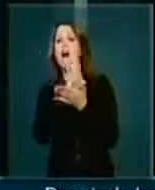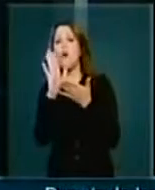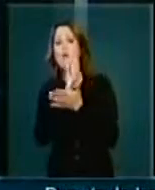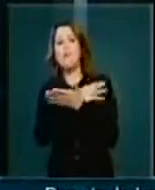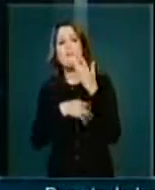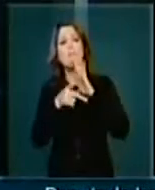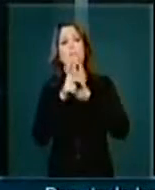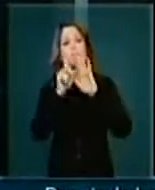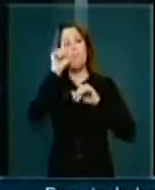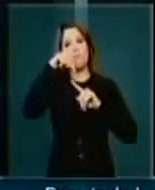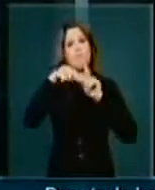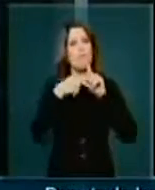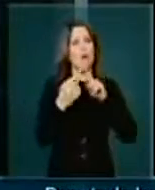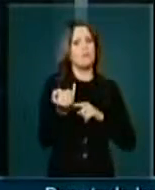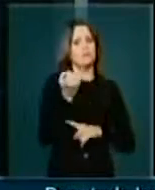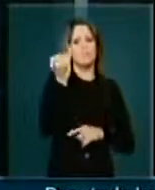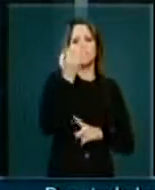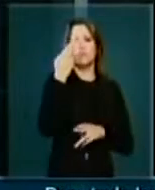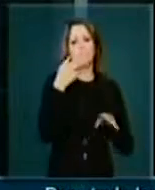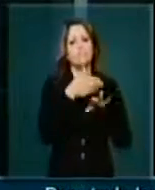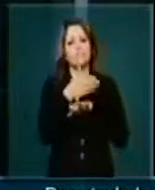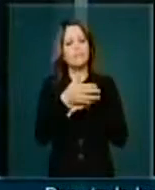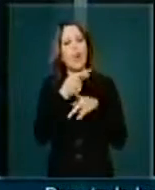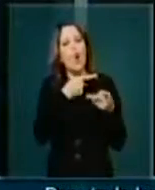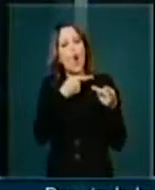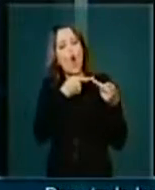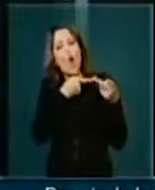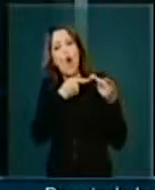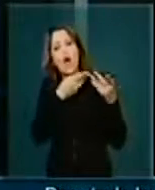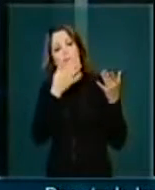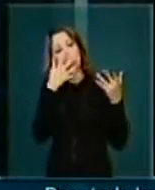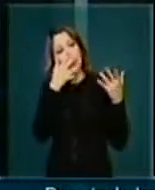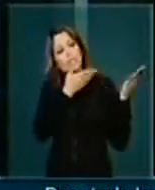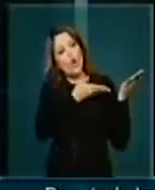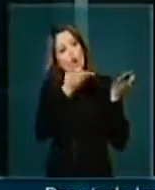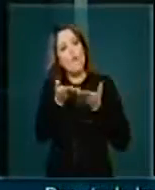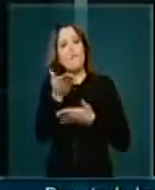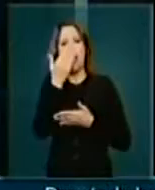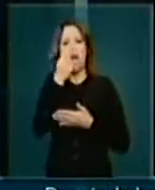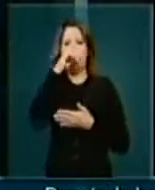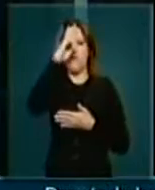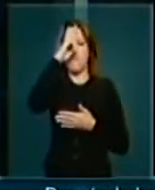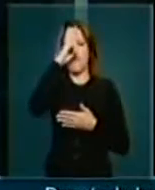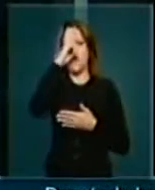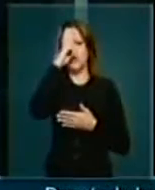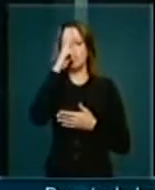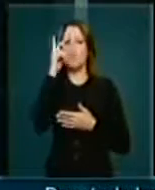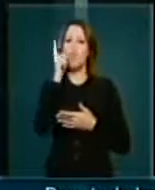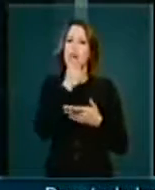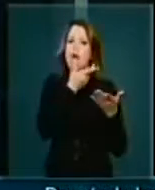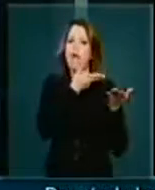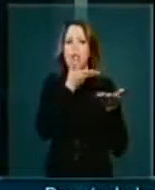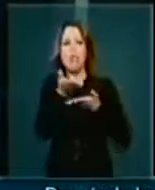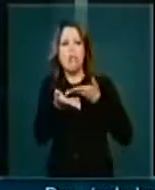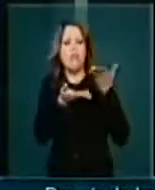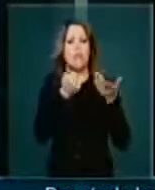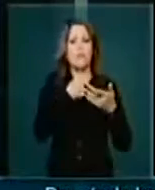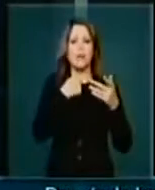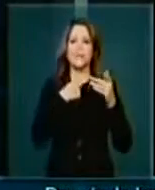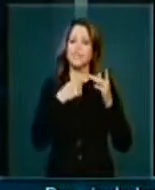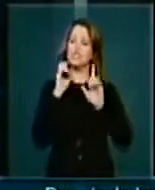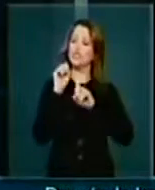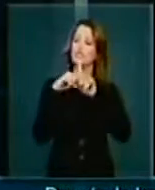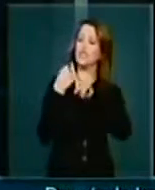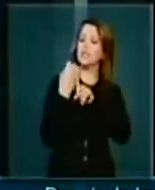de seus mais ilustres figuras, atuando como convidados em almoço e coquetel, um desempenho